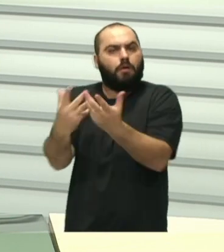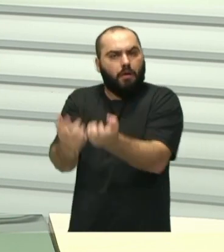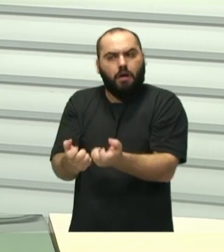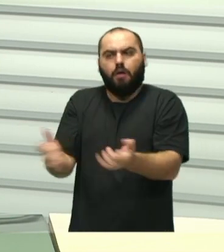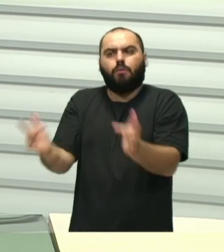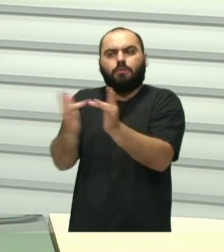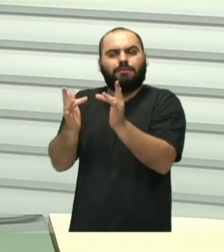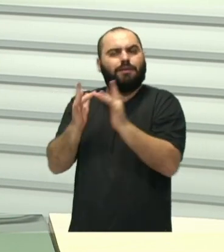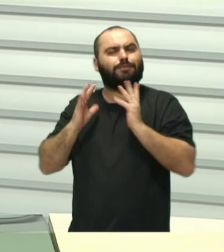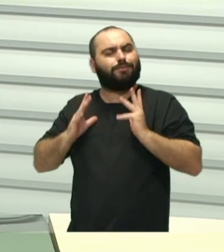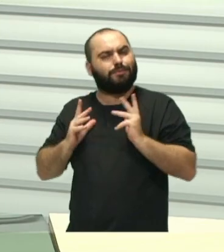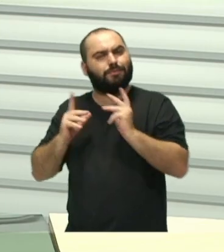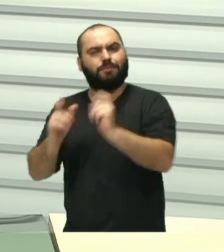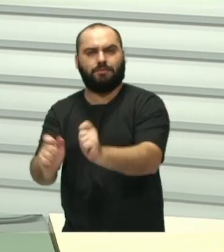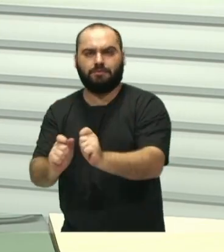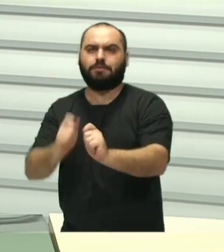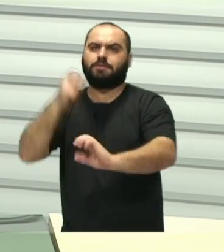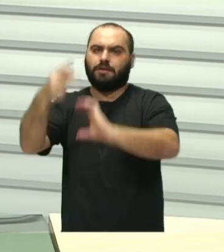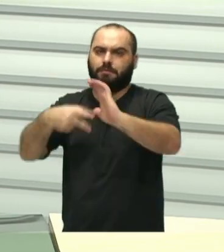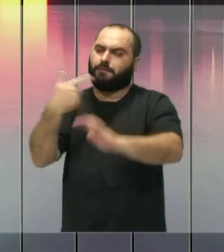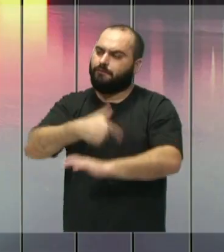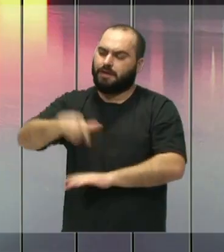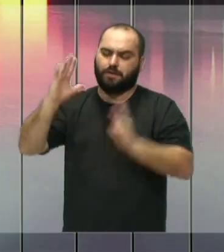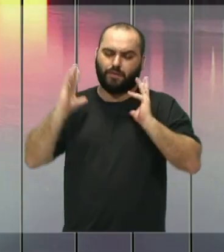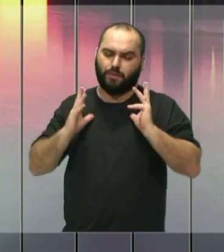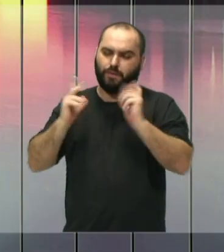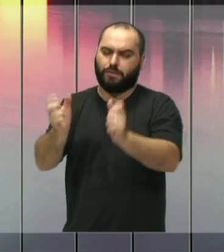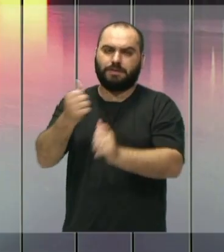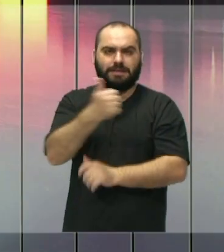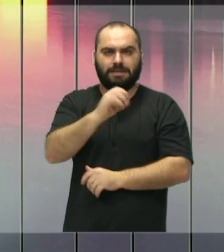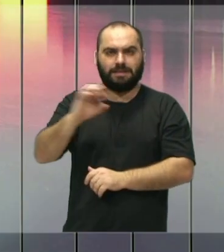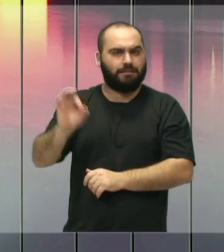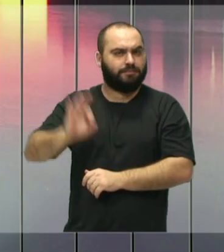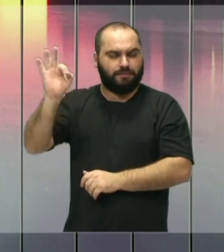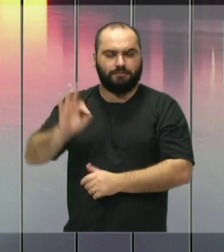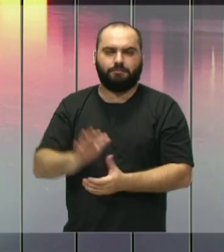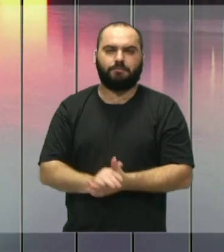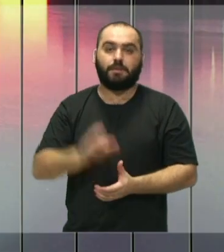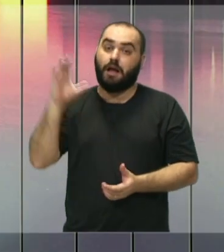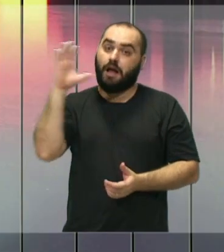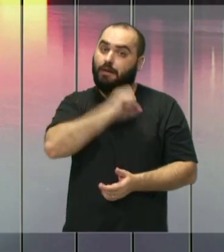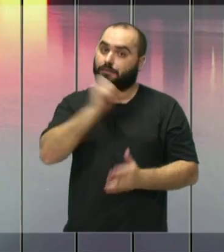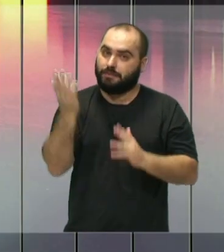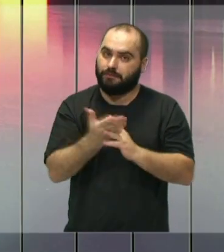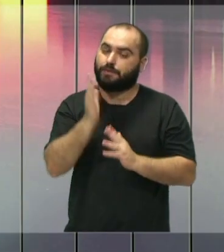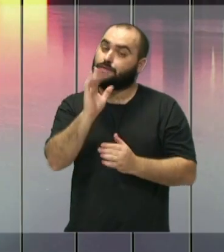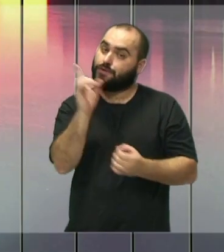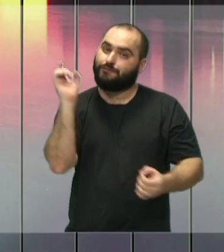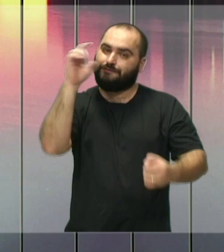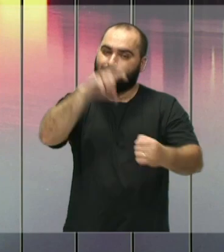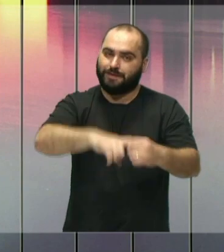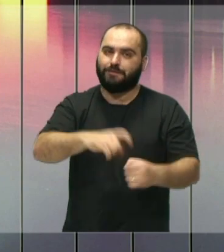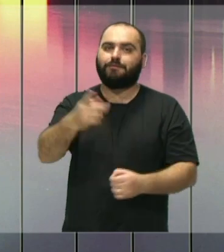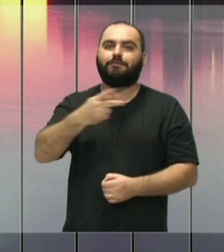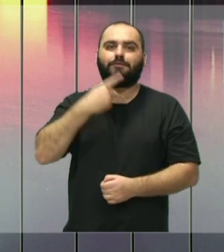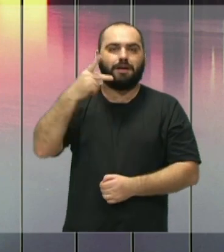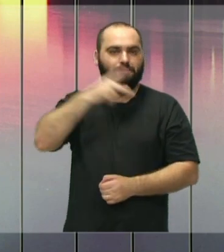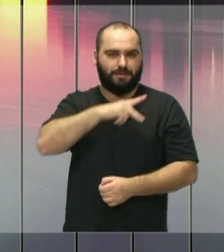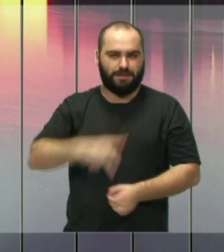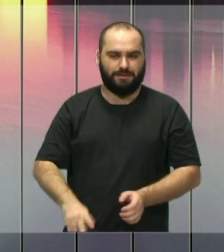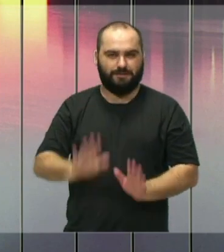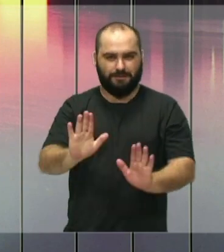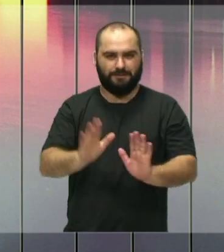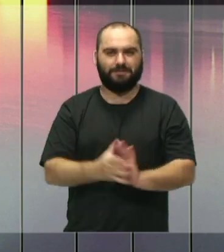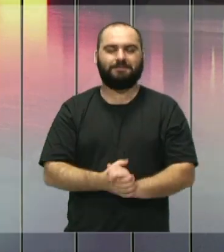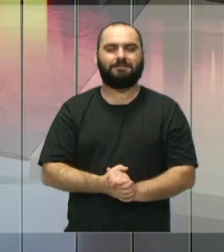atingir e a câmera vai ser de todos e para todos a gente vai para um rápido intervalo e já retorna com programa Fala